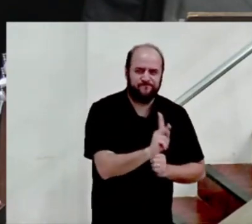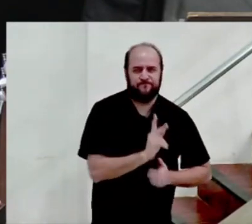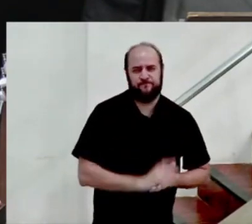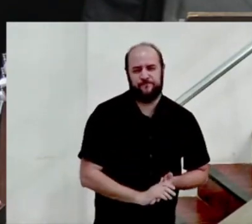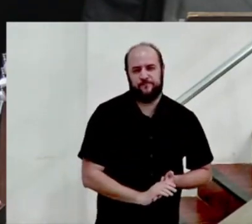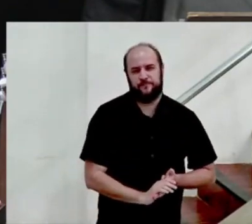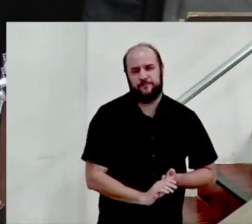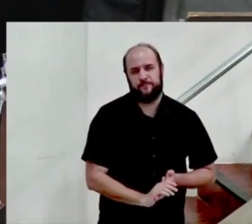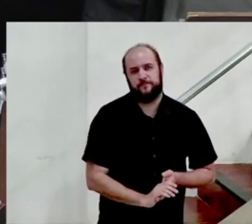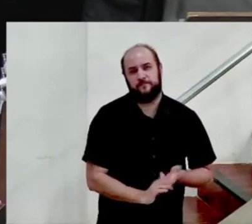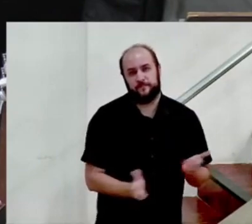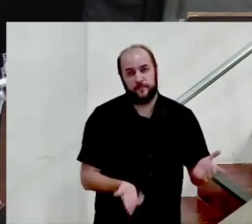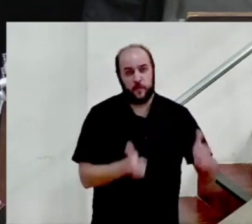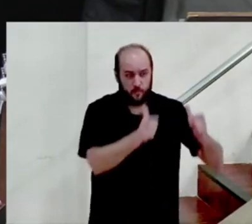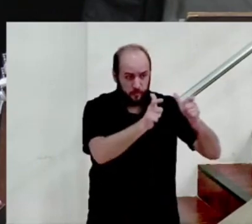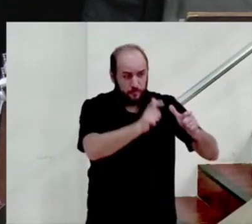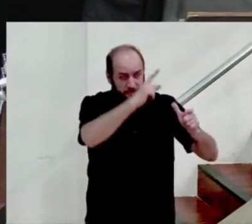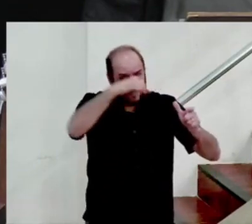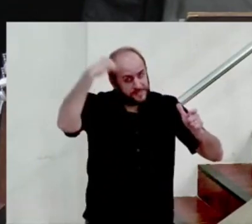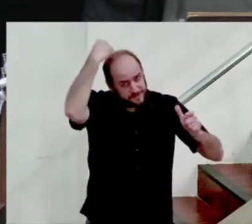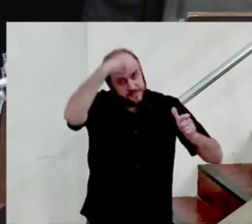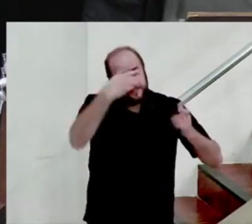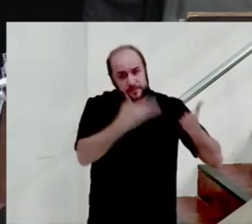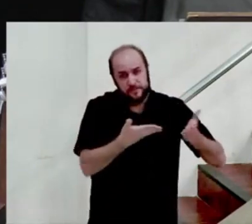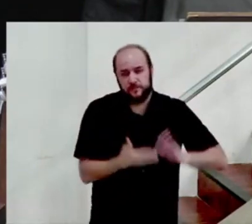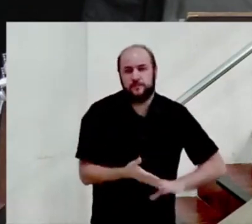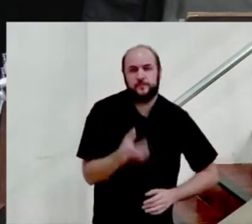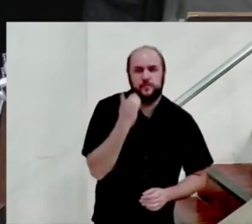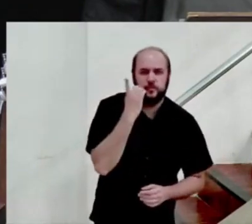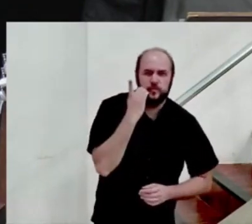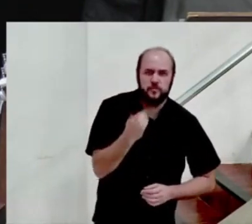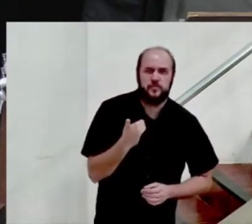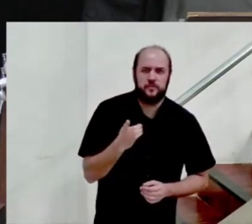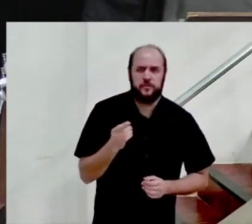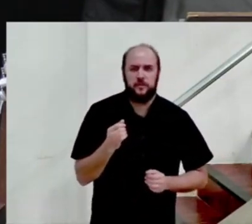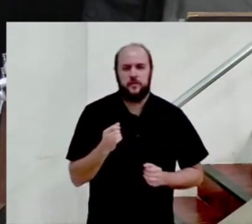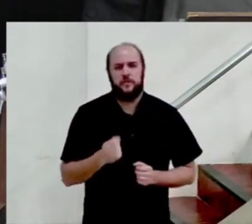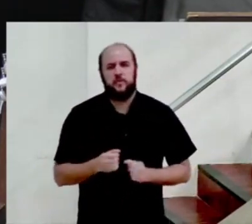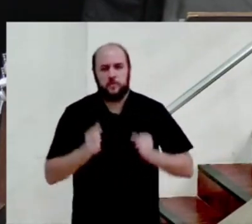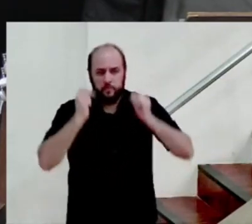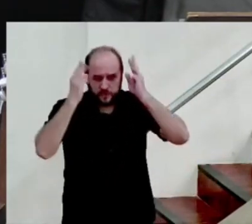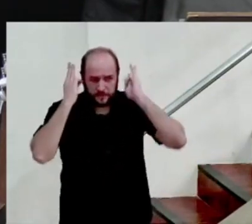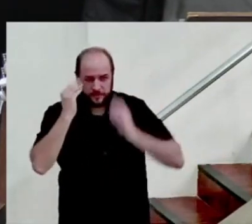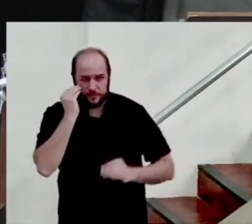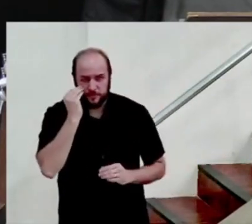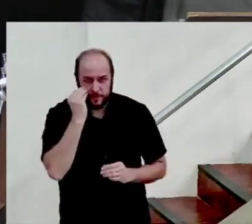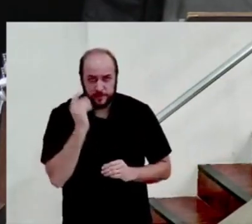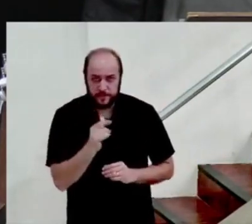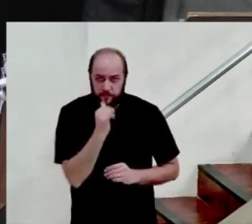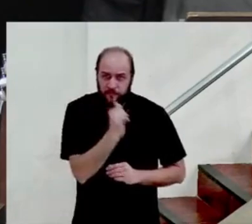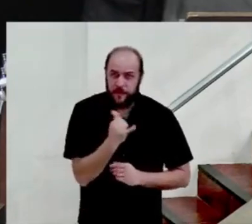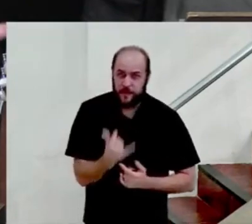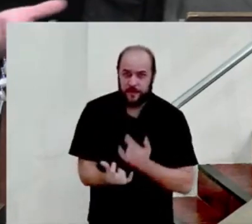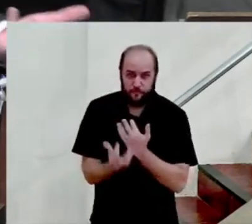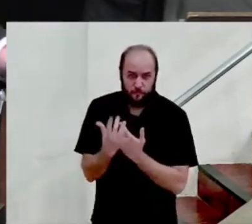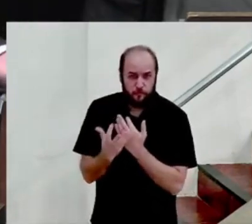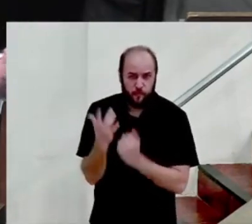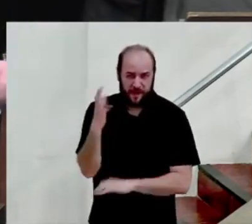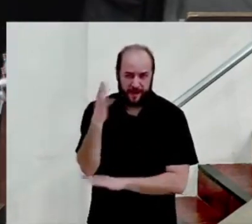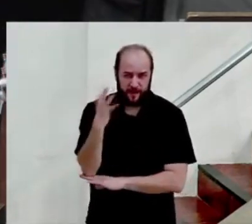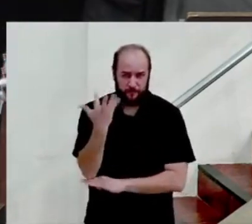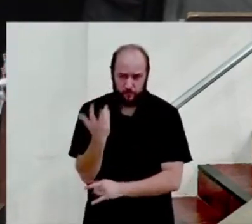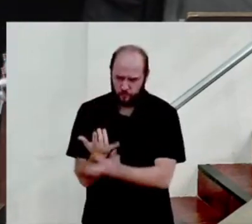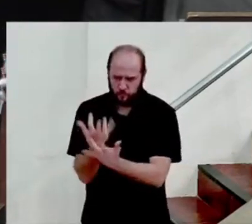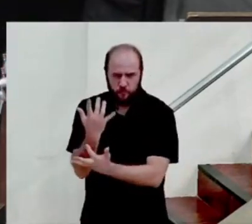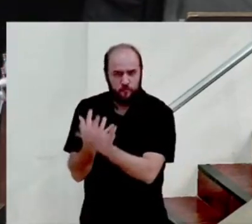nunca seria um santuário. Um dia Moisés teve uma experiência de ouvir falar de uma sarça que pegava fogo e não